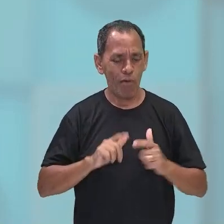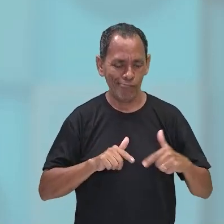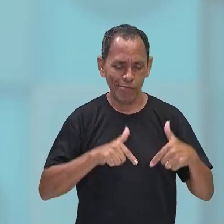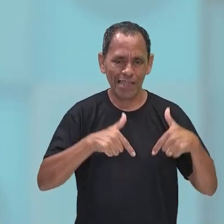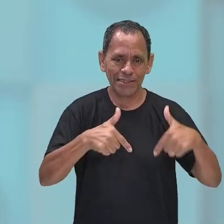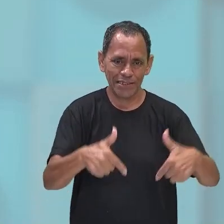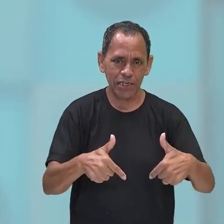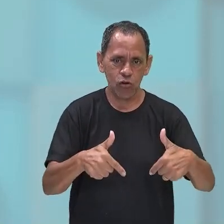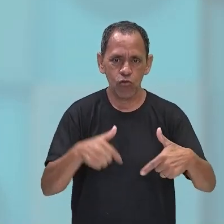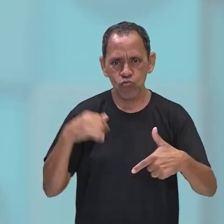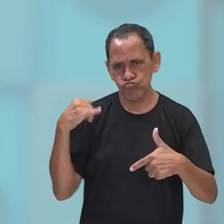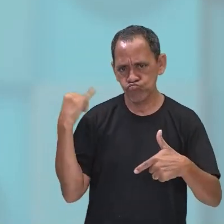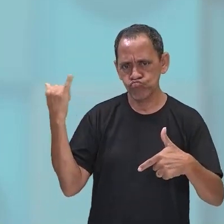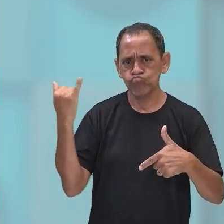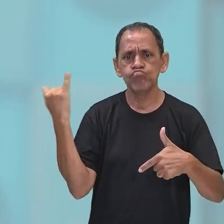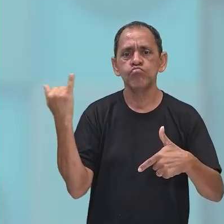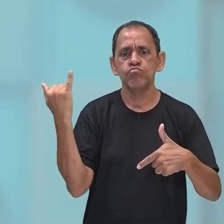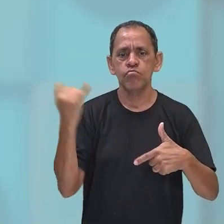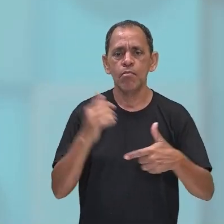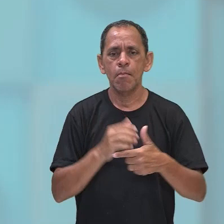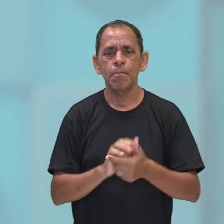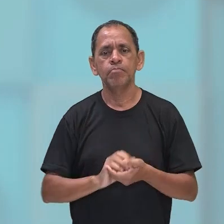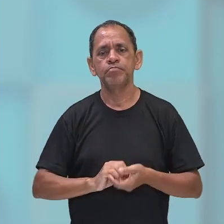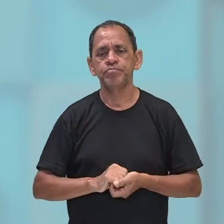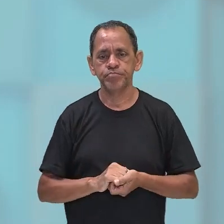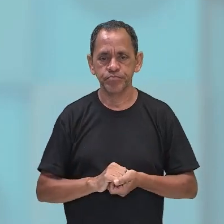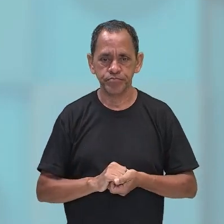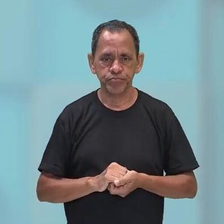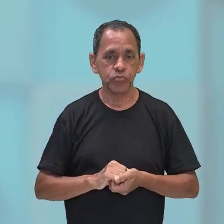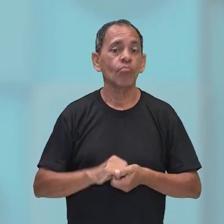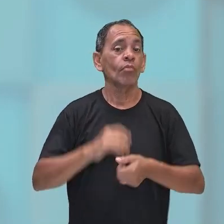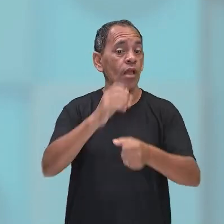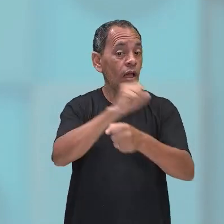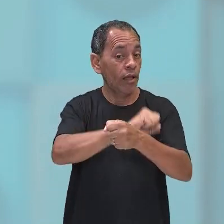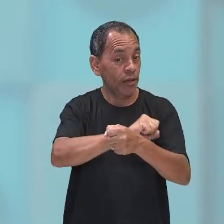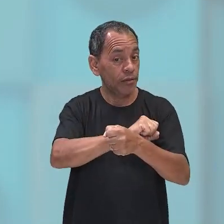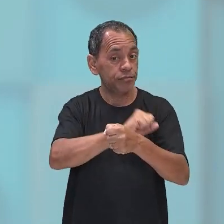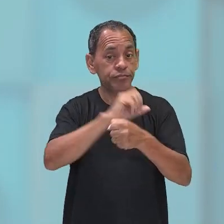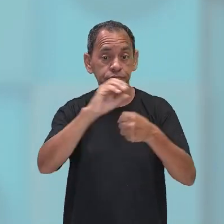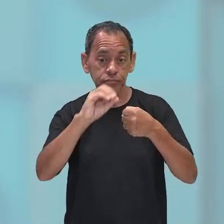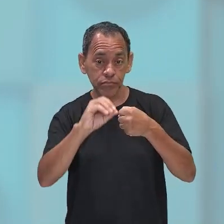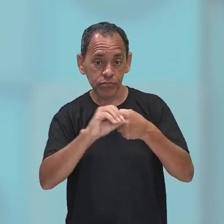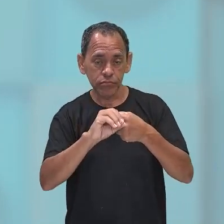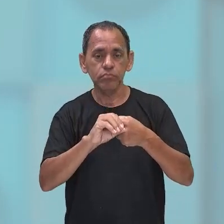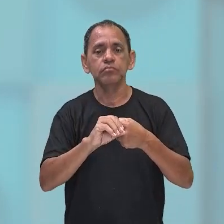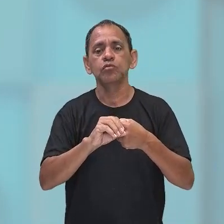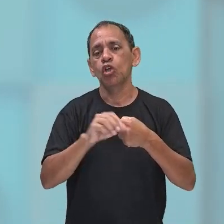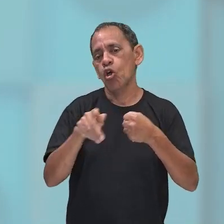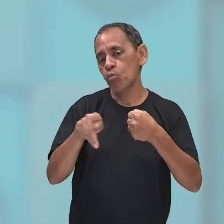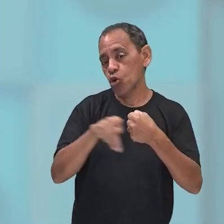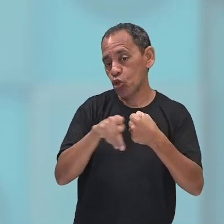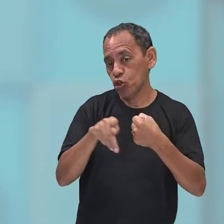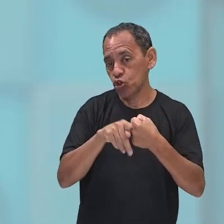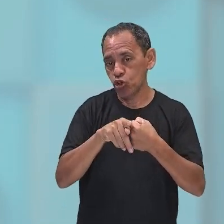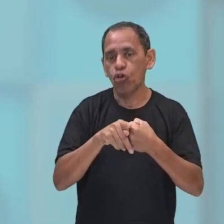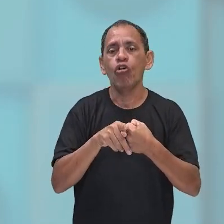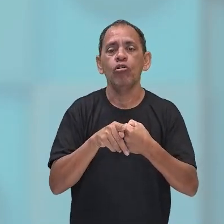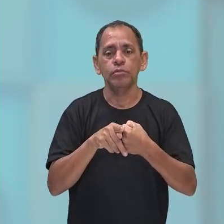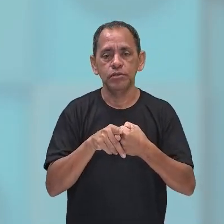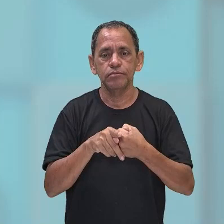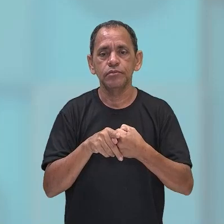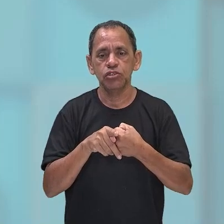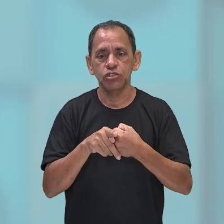o artigo, numeral, adjetivo, pronome, são esses termos acessórios, que eles podem ser colocados